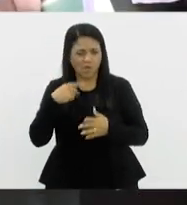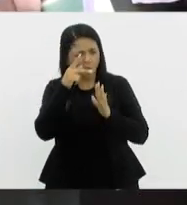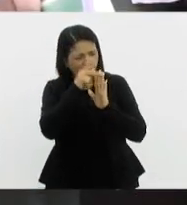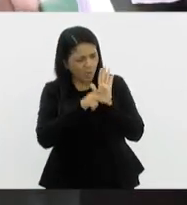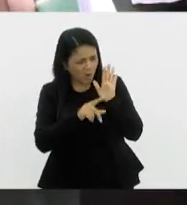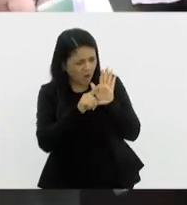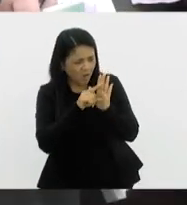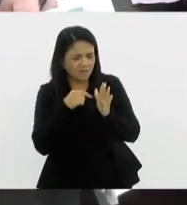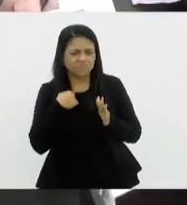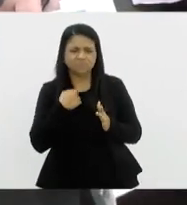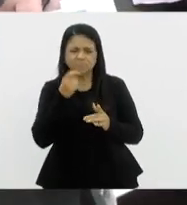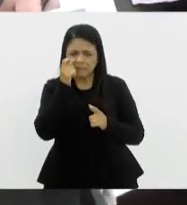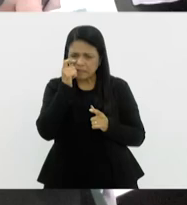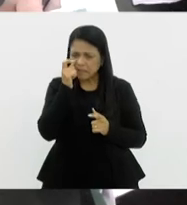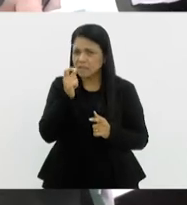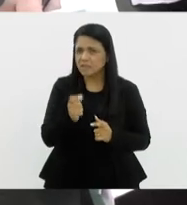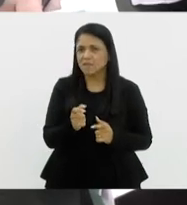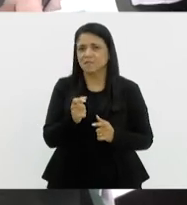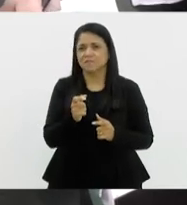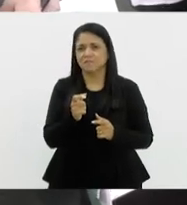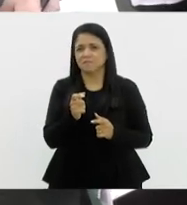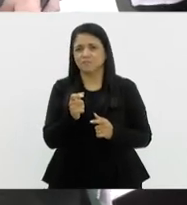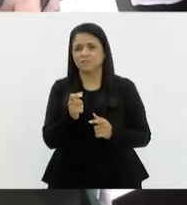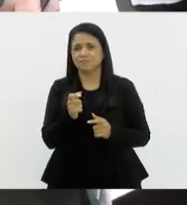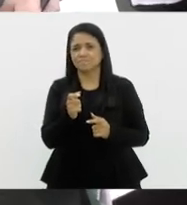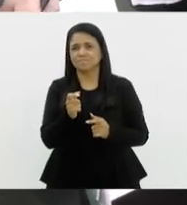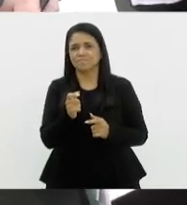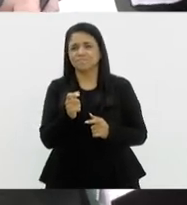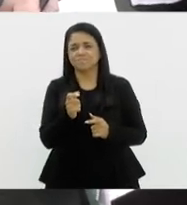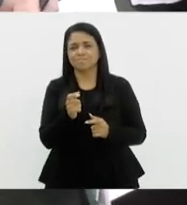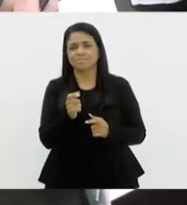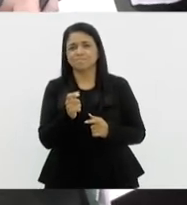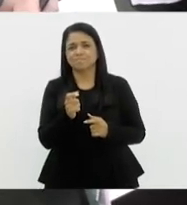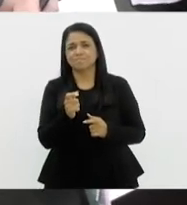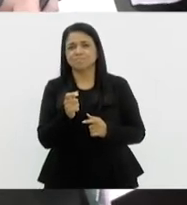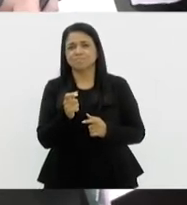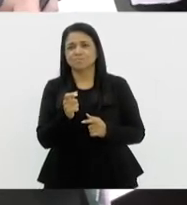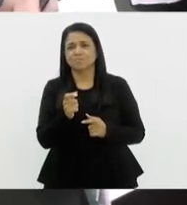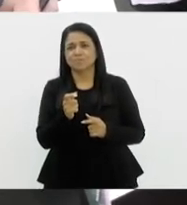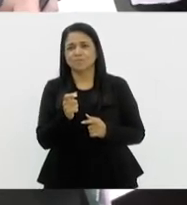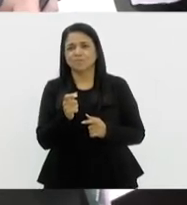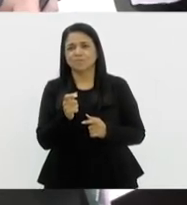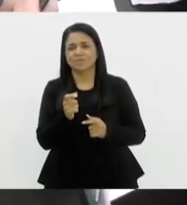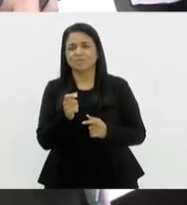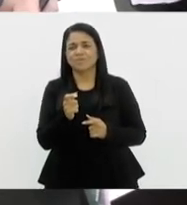extremamente interessante e oportuno, né? Porque